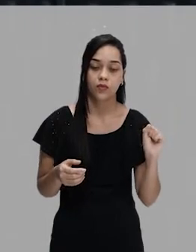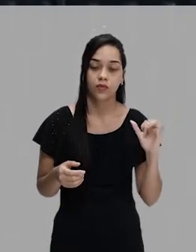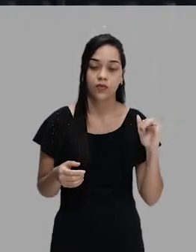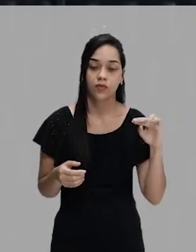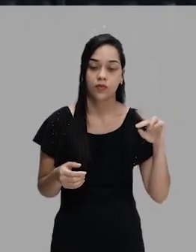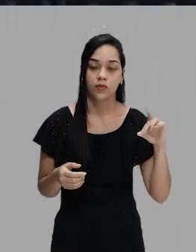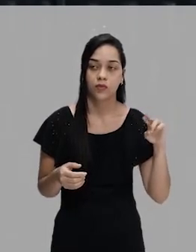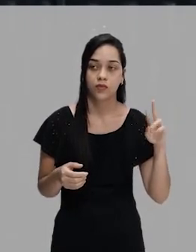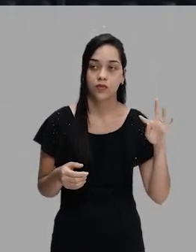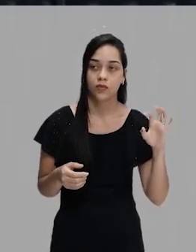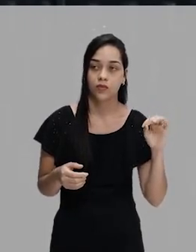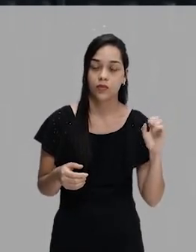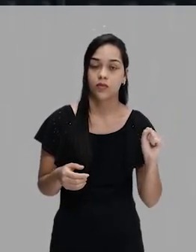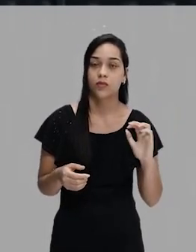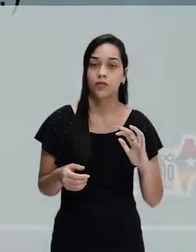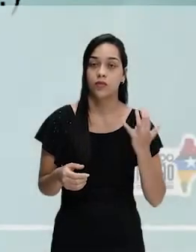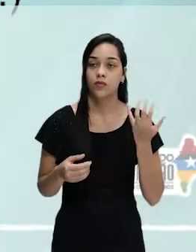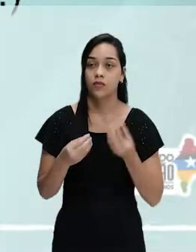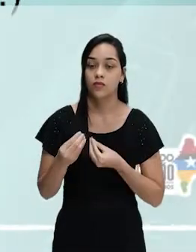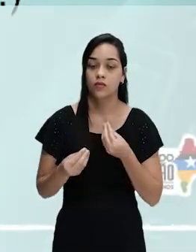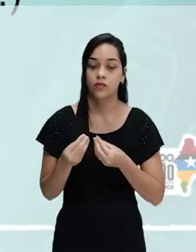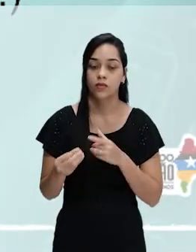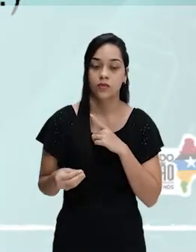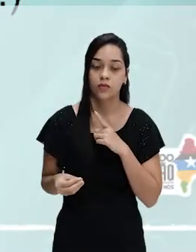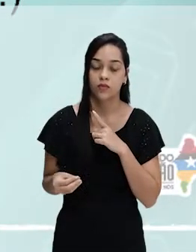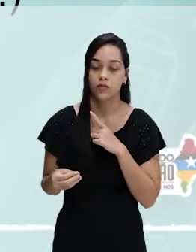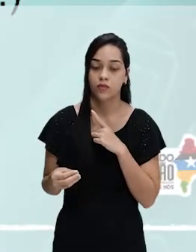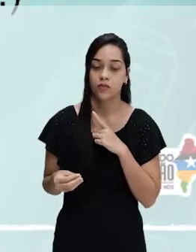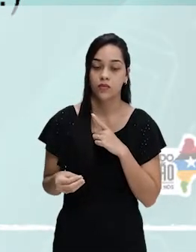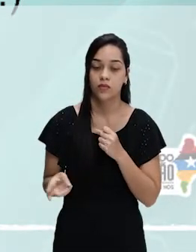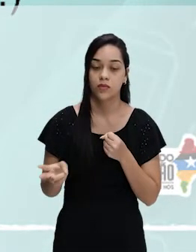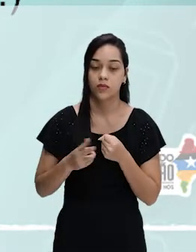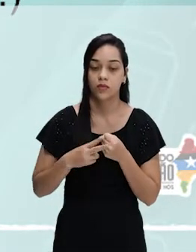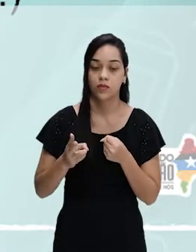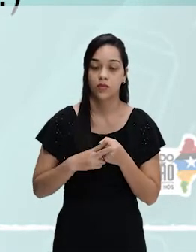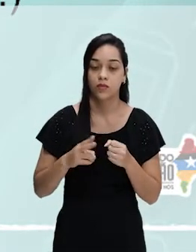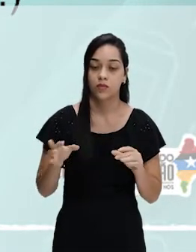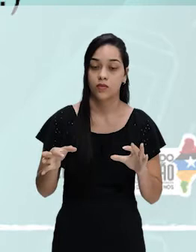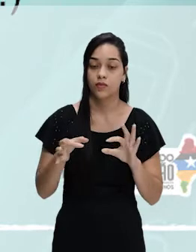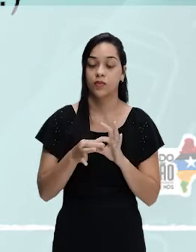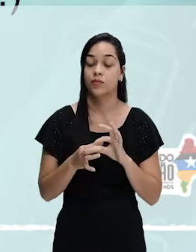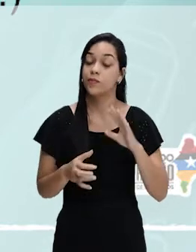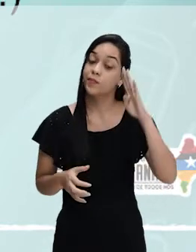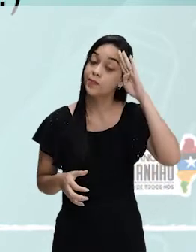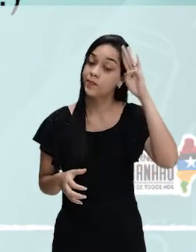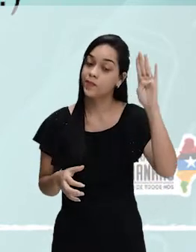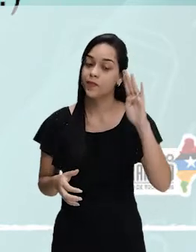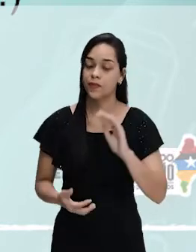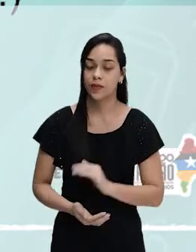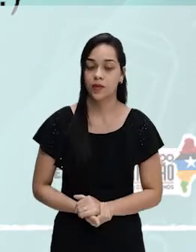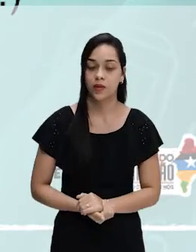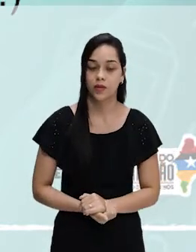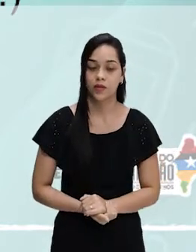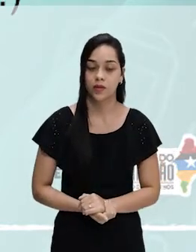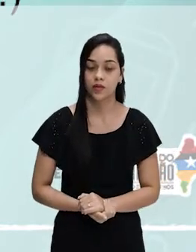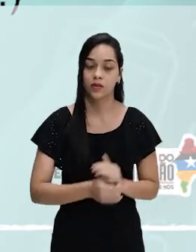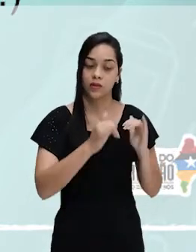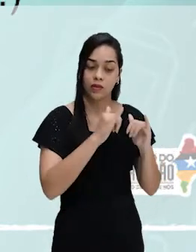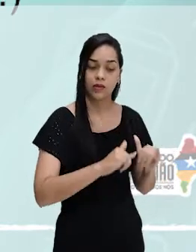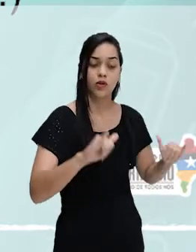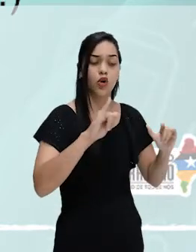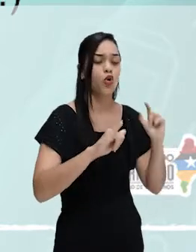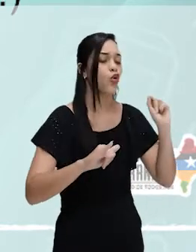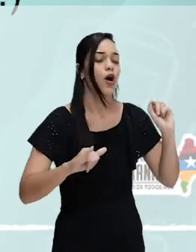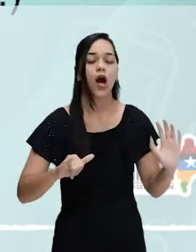aí. Funciona como objeto indireto de um verbo da oração principal.